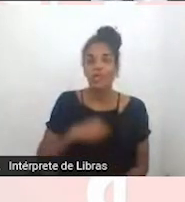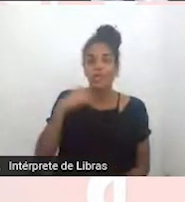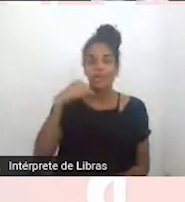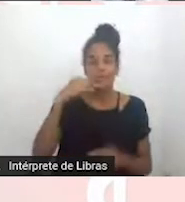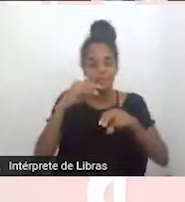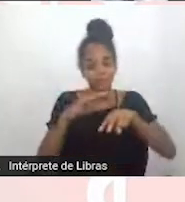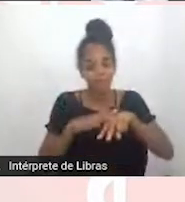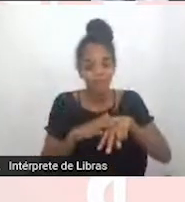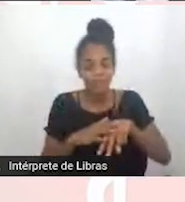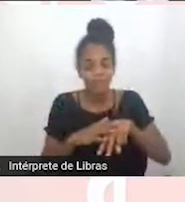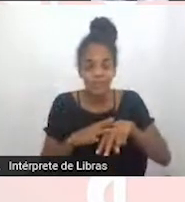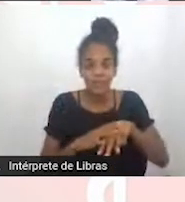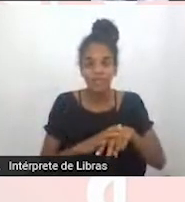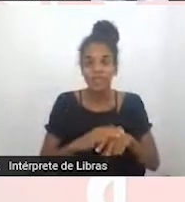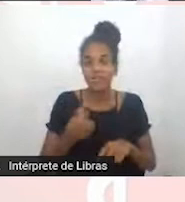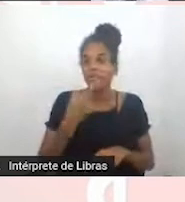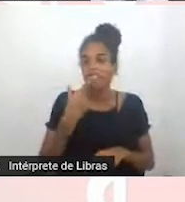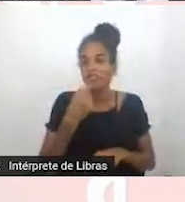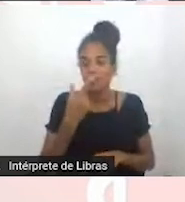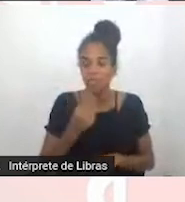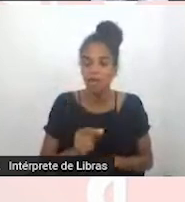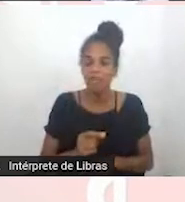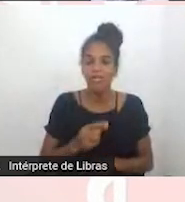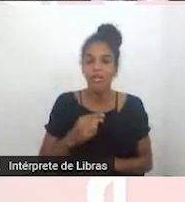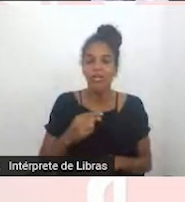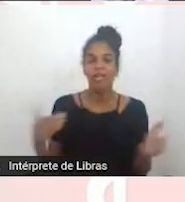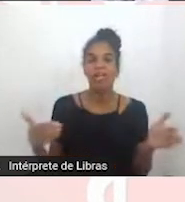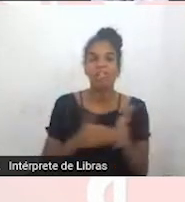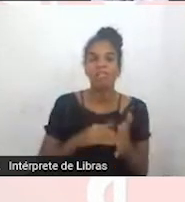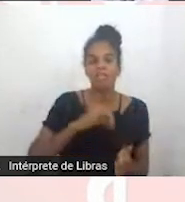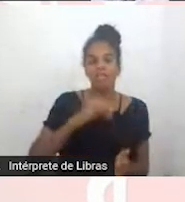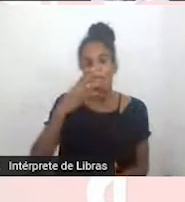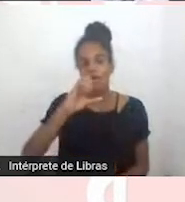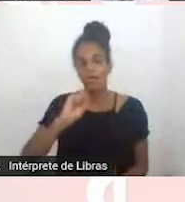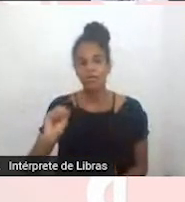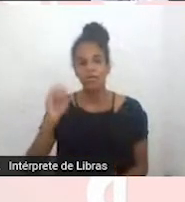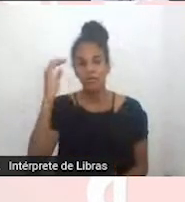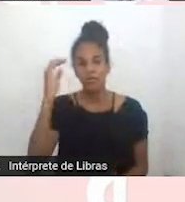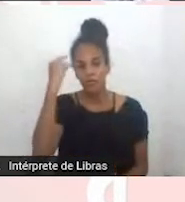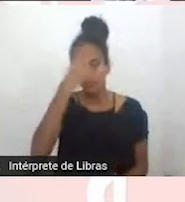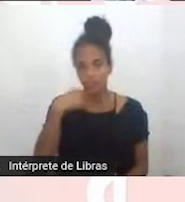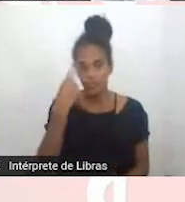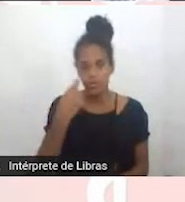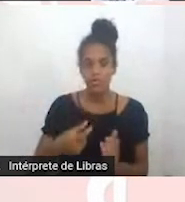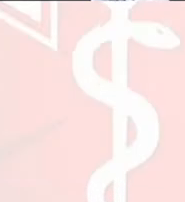ação da hidroxicloroquina, que a hidroxicloroquina dada até 48 horas seria efetiva. Na